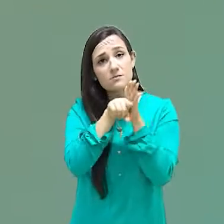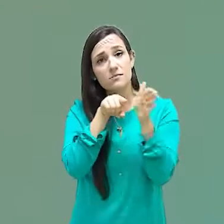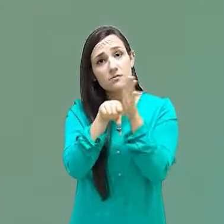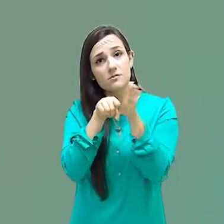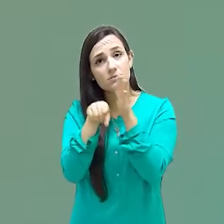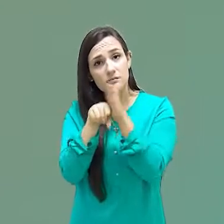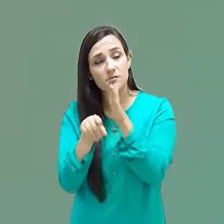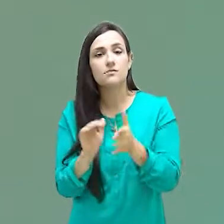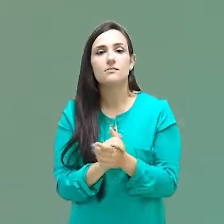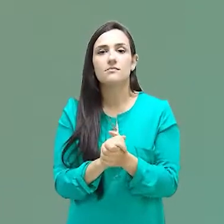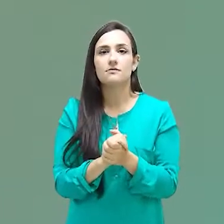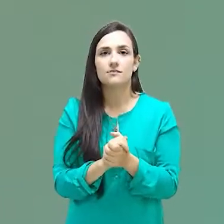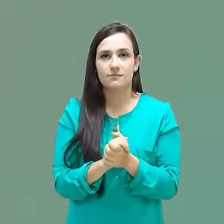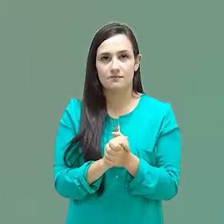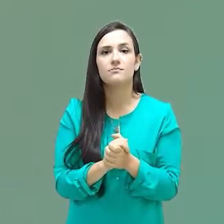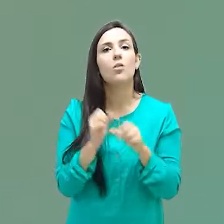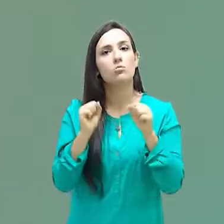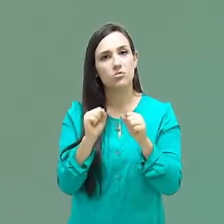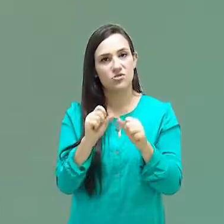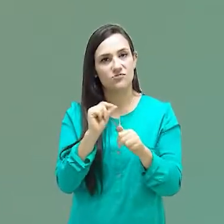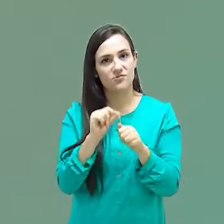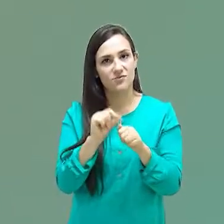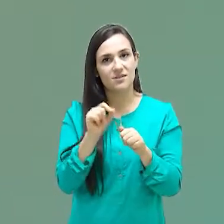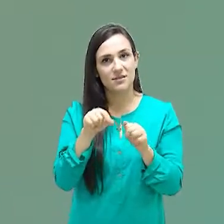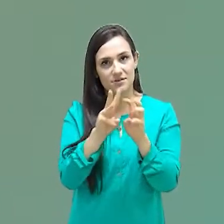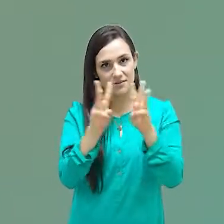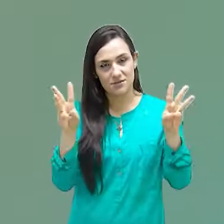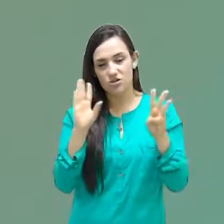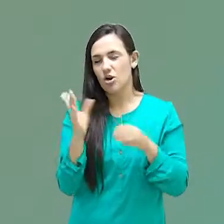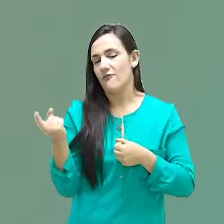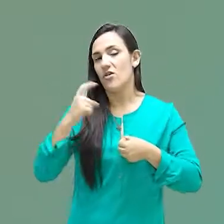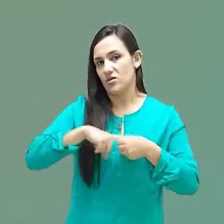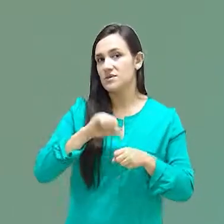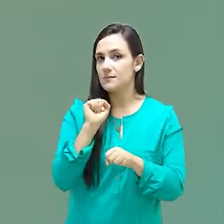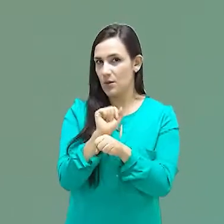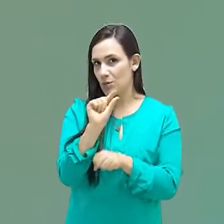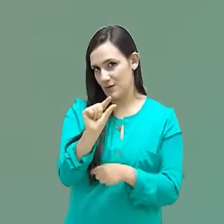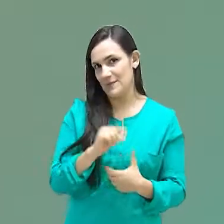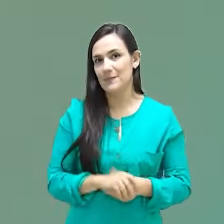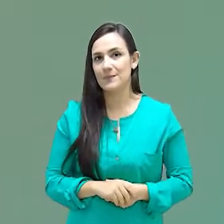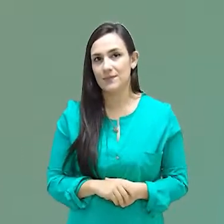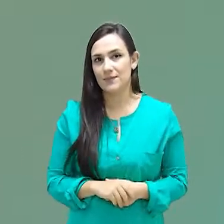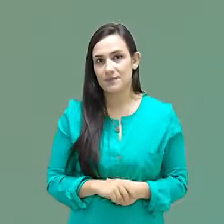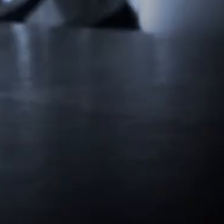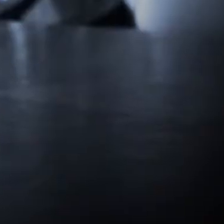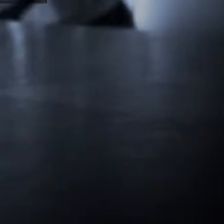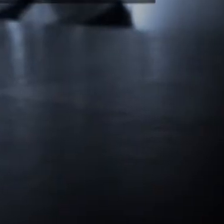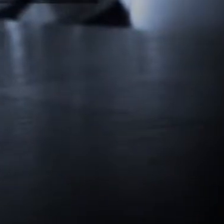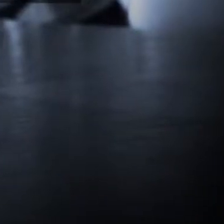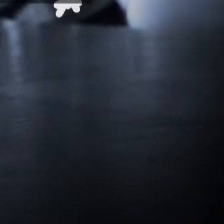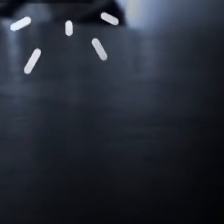como encontrar essas consolidações, pode fazer diretamente no nosso site. A gente volta daqui a pouco. Fica aí.